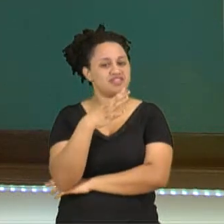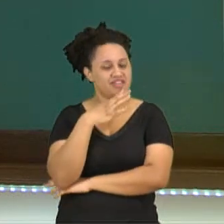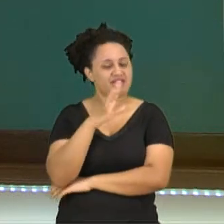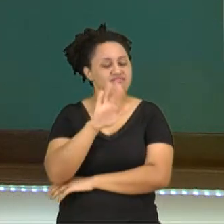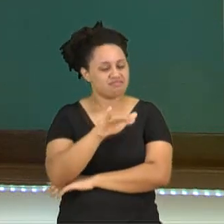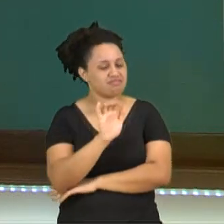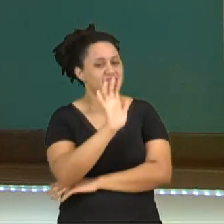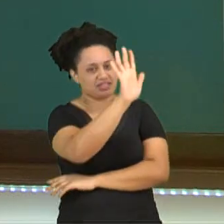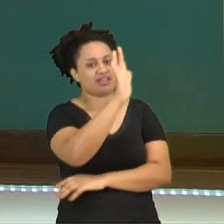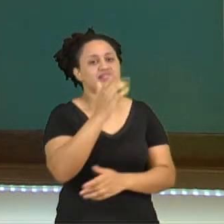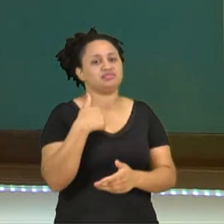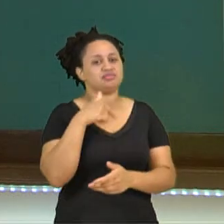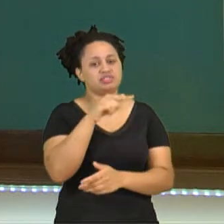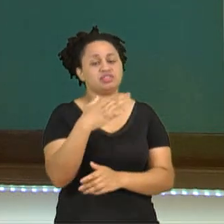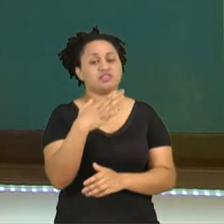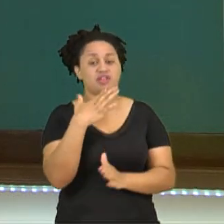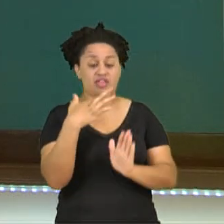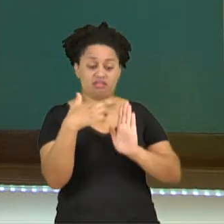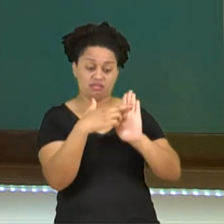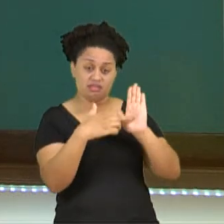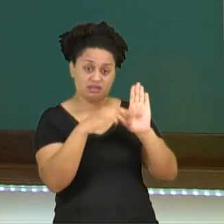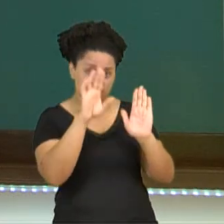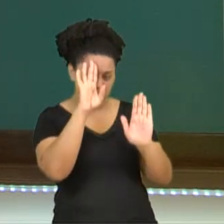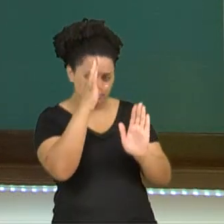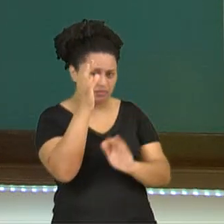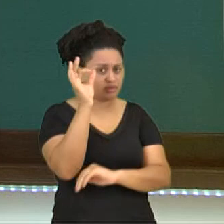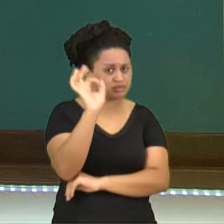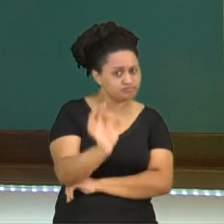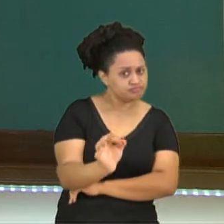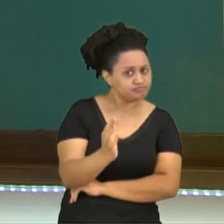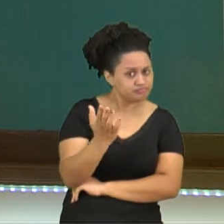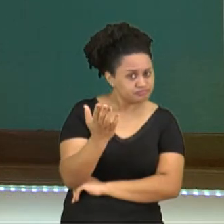basquetebol, pelo menos as regras principais, não é, pessoal?